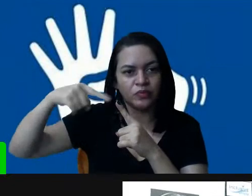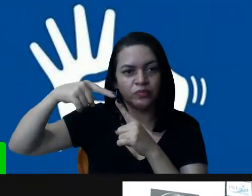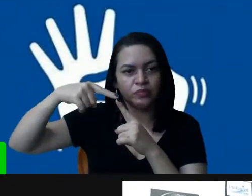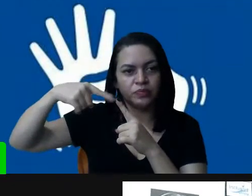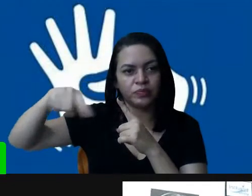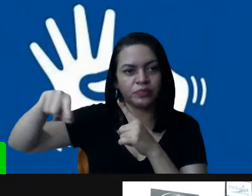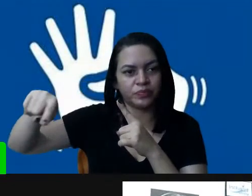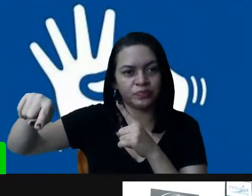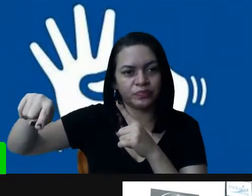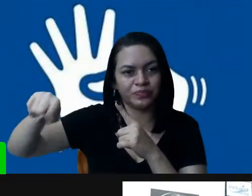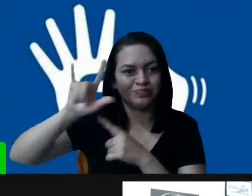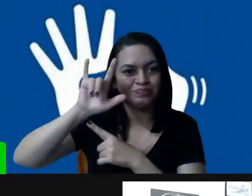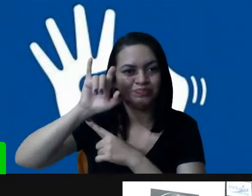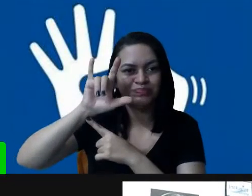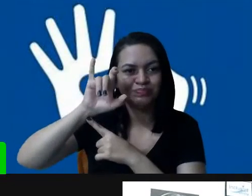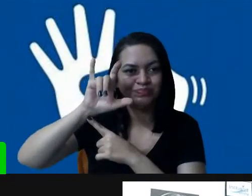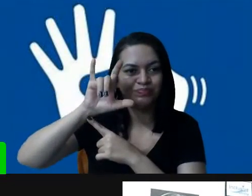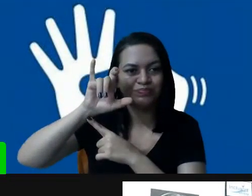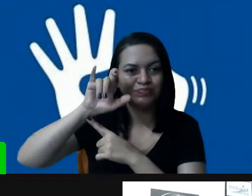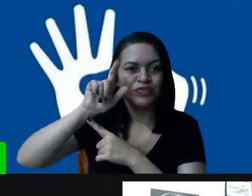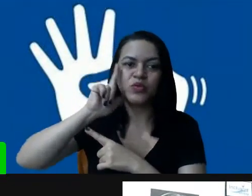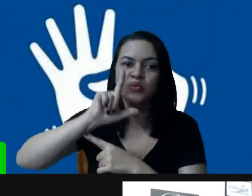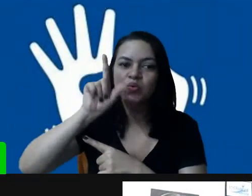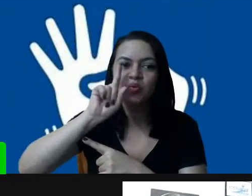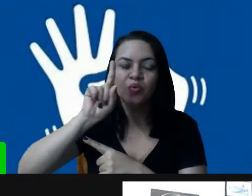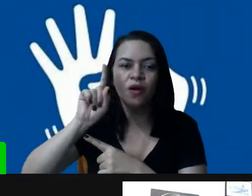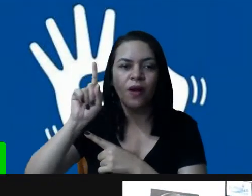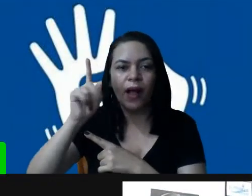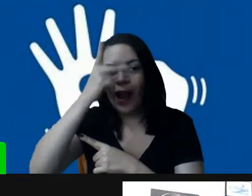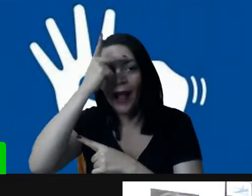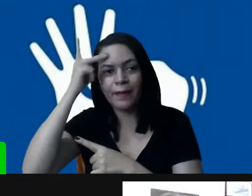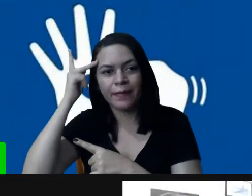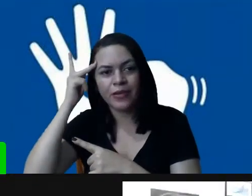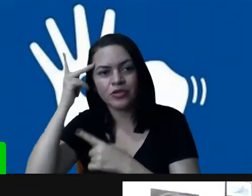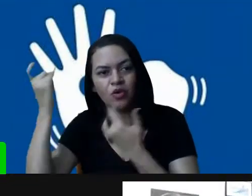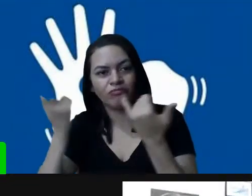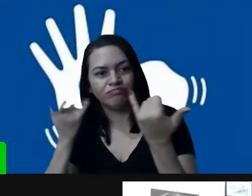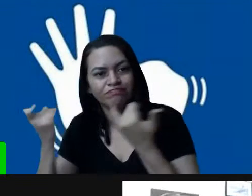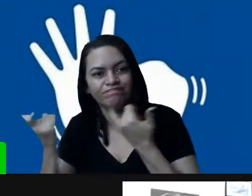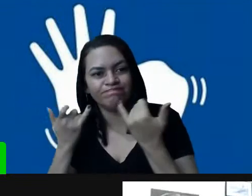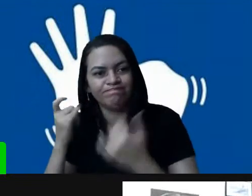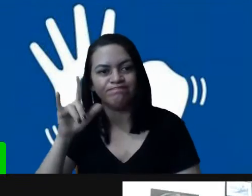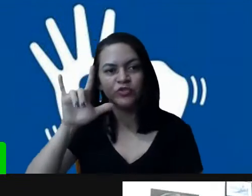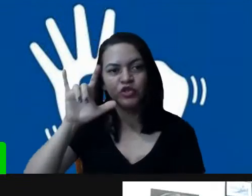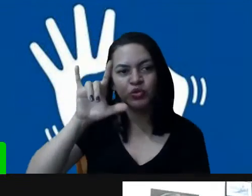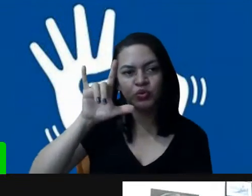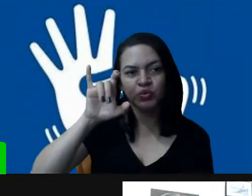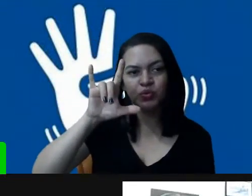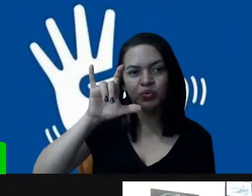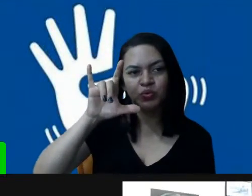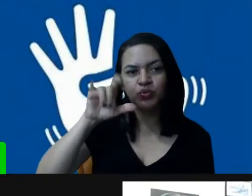eu tô pegando o feedback aqui do pessoal e no WhatsApp. E aí